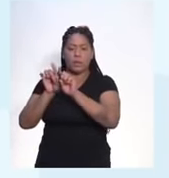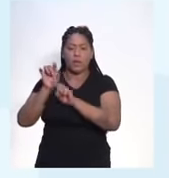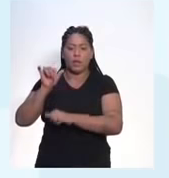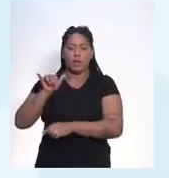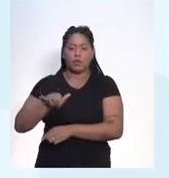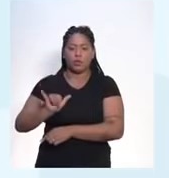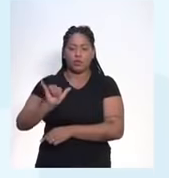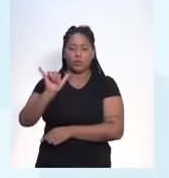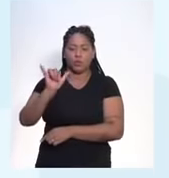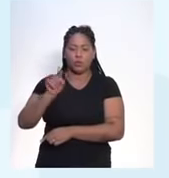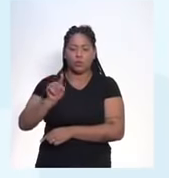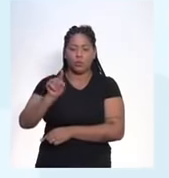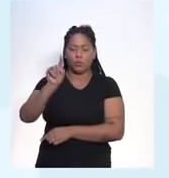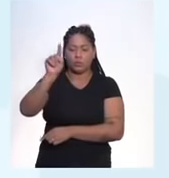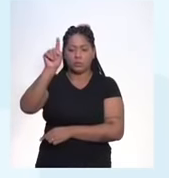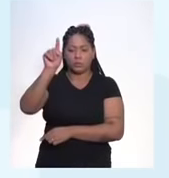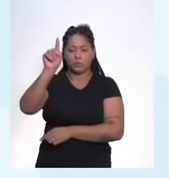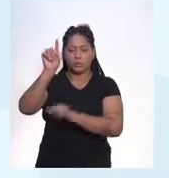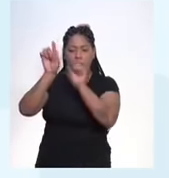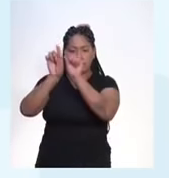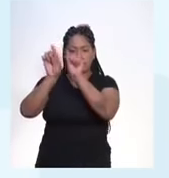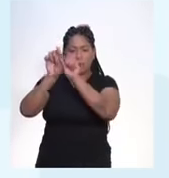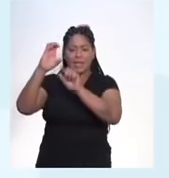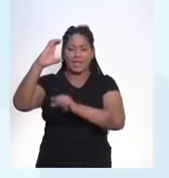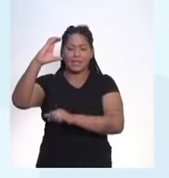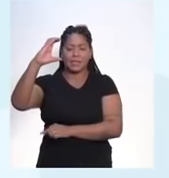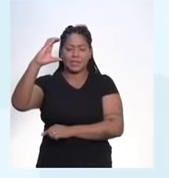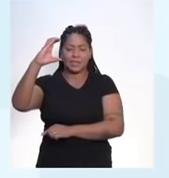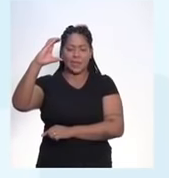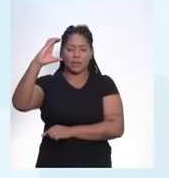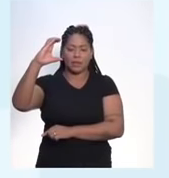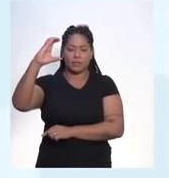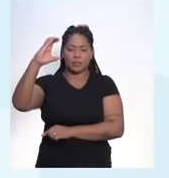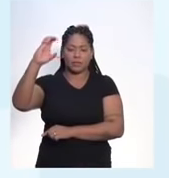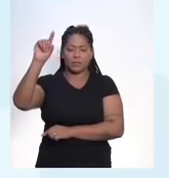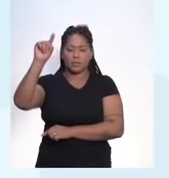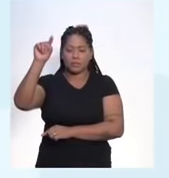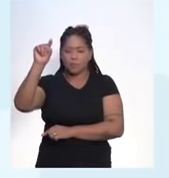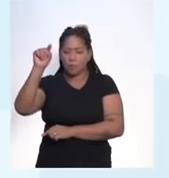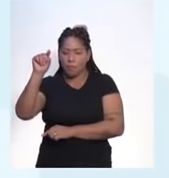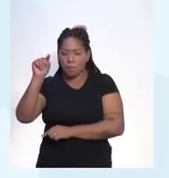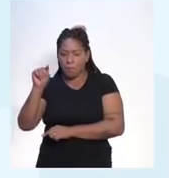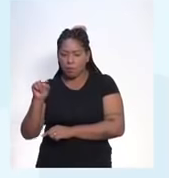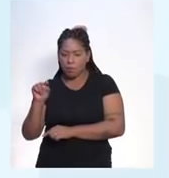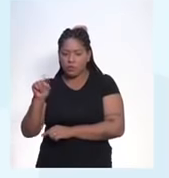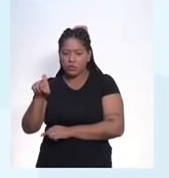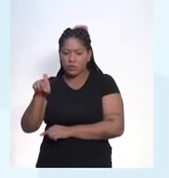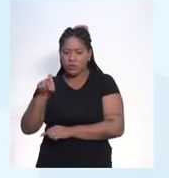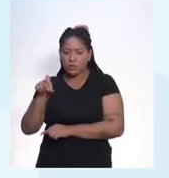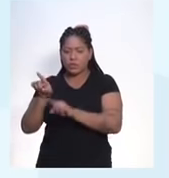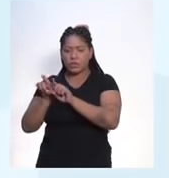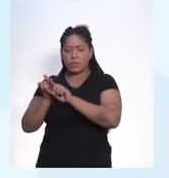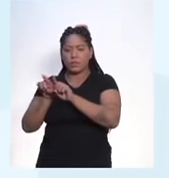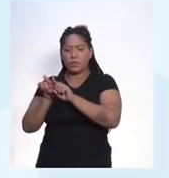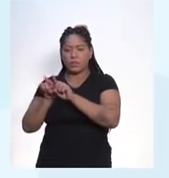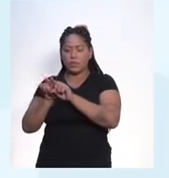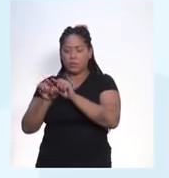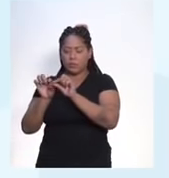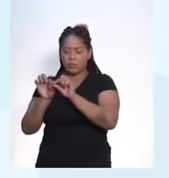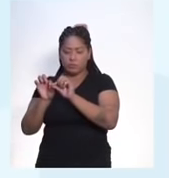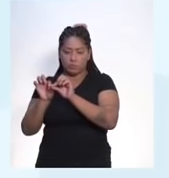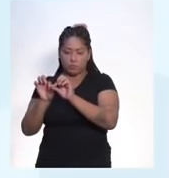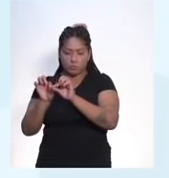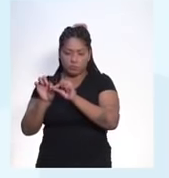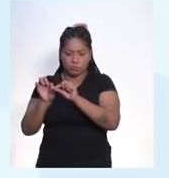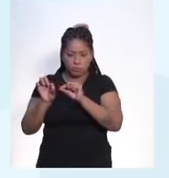Y eu voltei meu pontos e lá e meu ponto de como 3D X4 de y